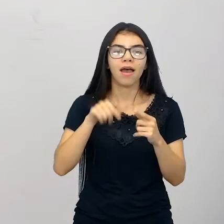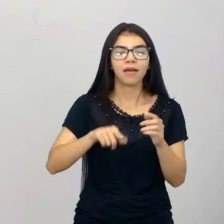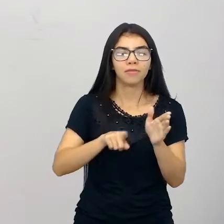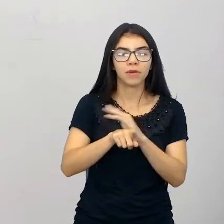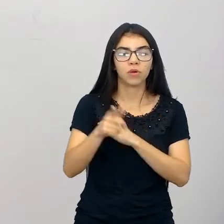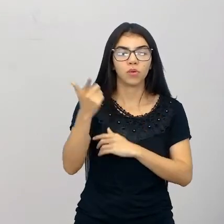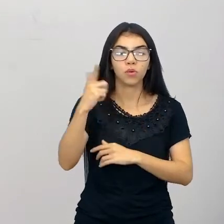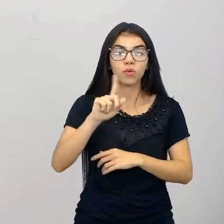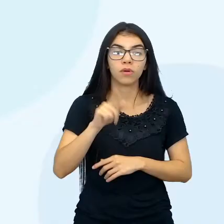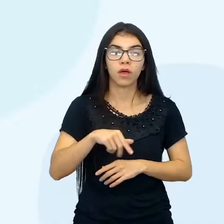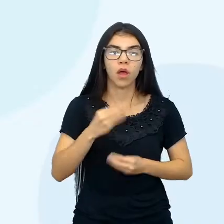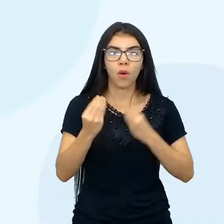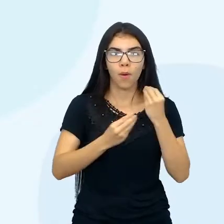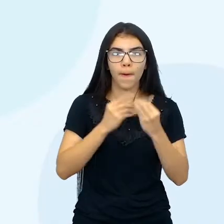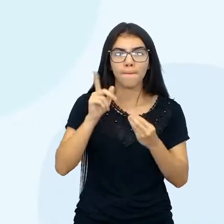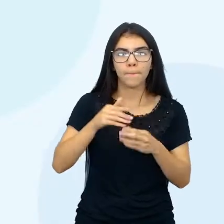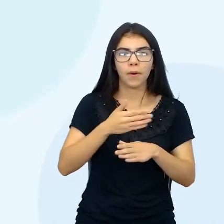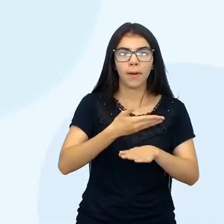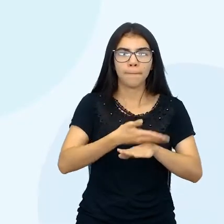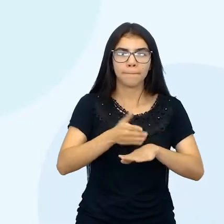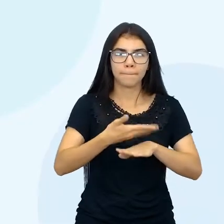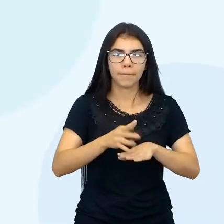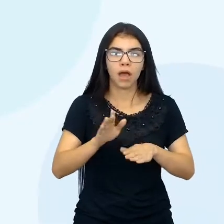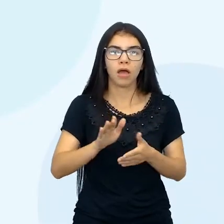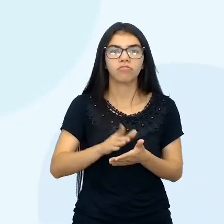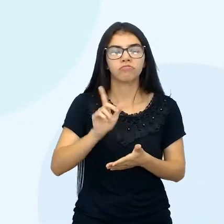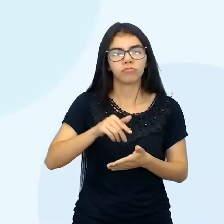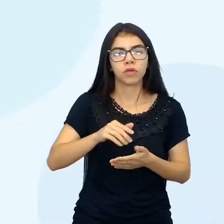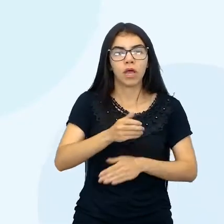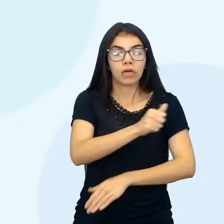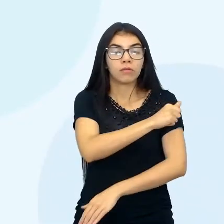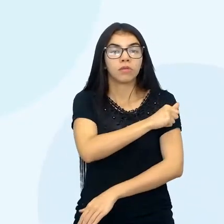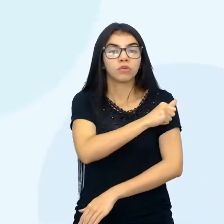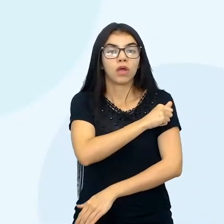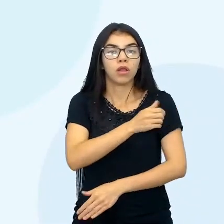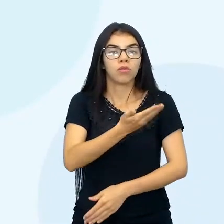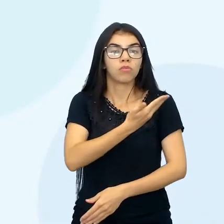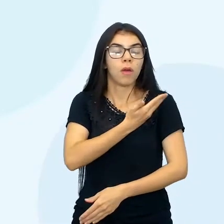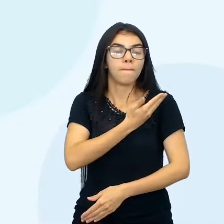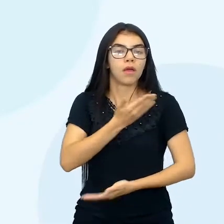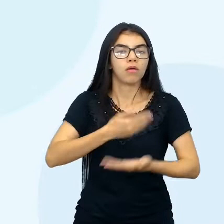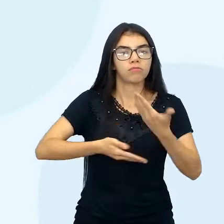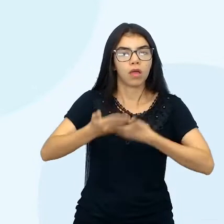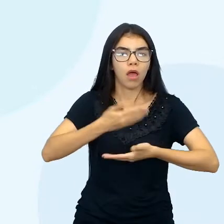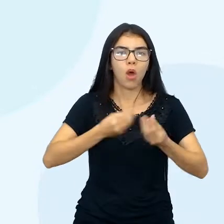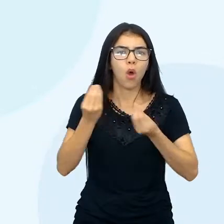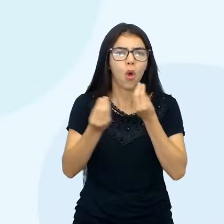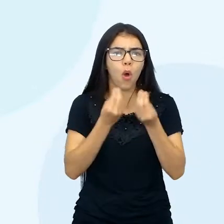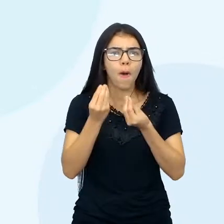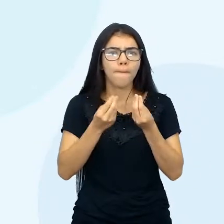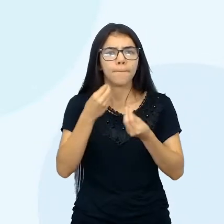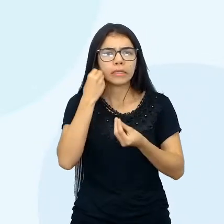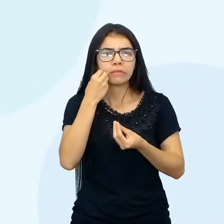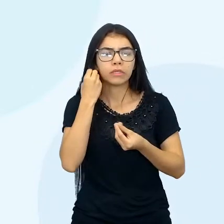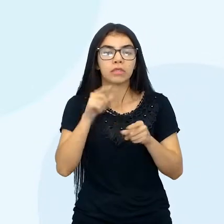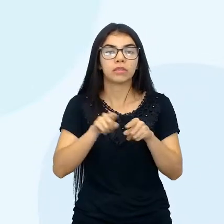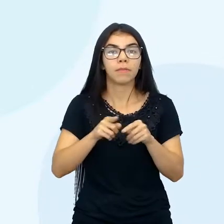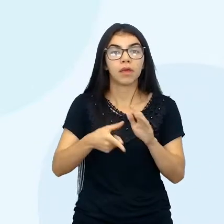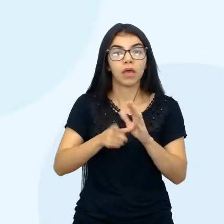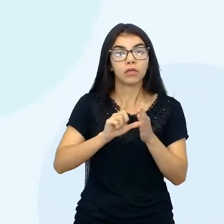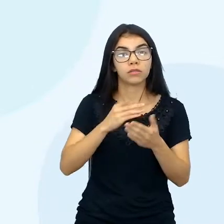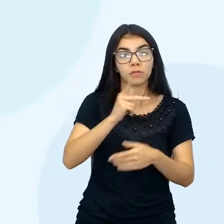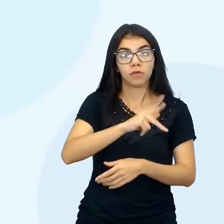tela, como foram as práticas, as conversas e as trocas com os seus colegas? Trocar, nossa, na última aula, trocando com a professora Tayana